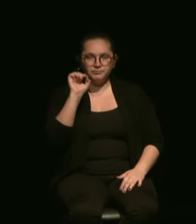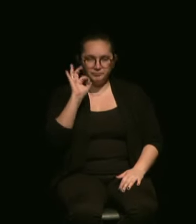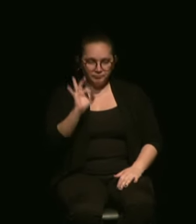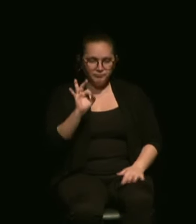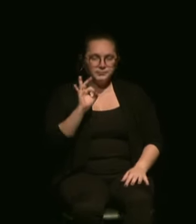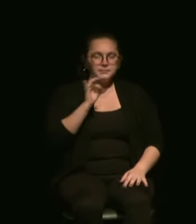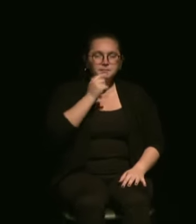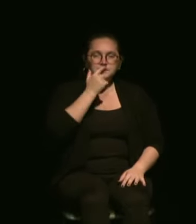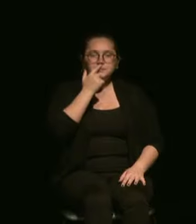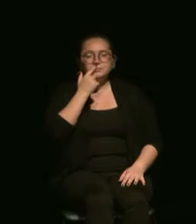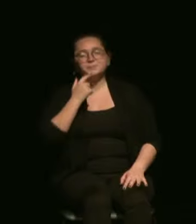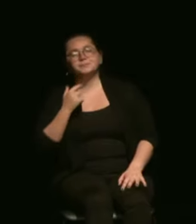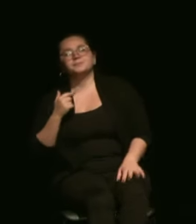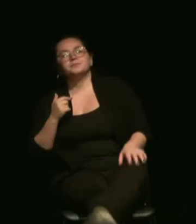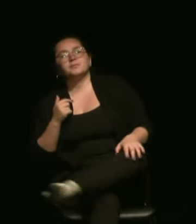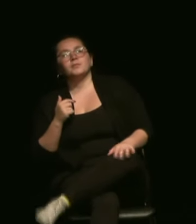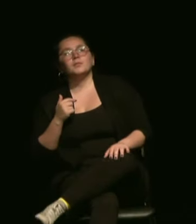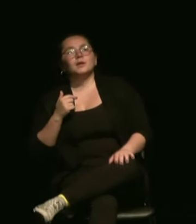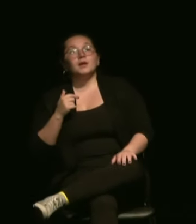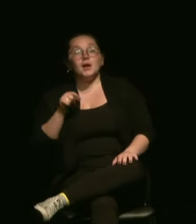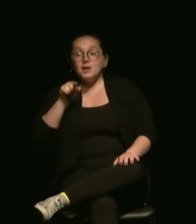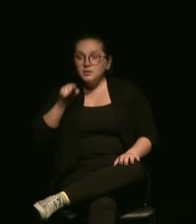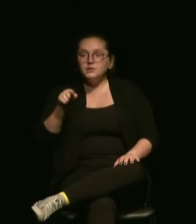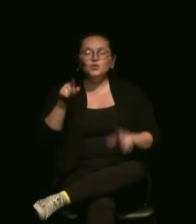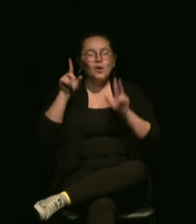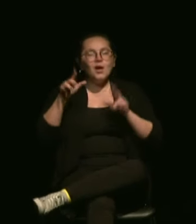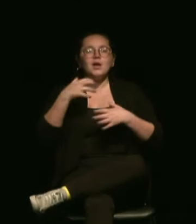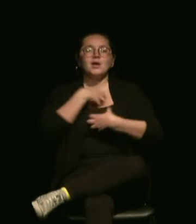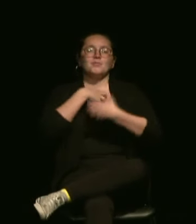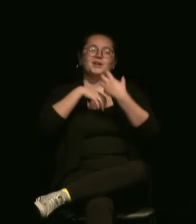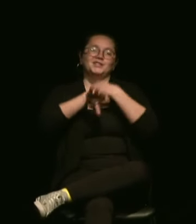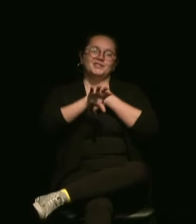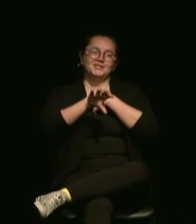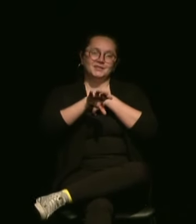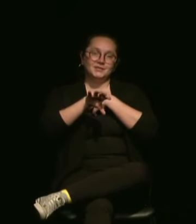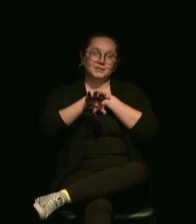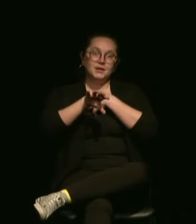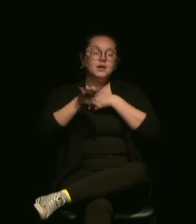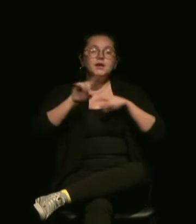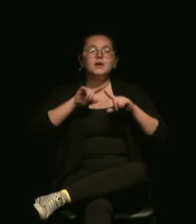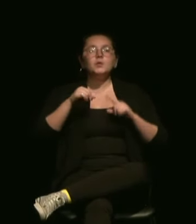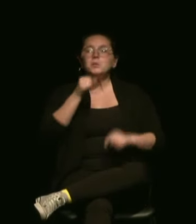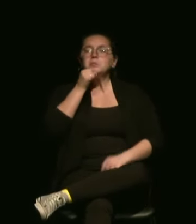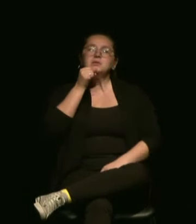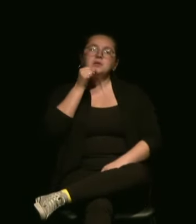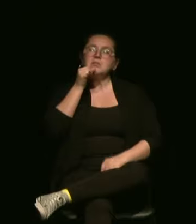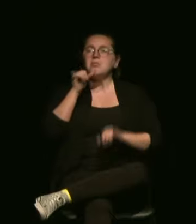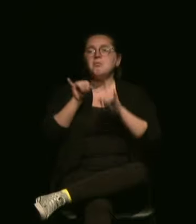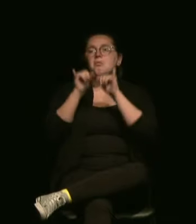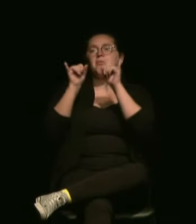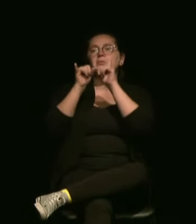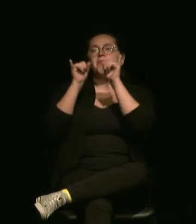Não há ato maior de empatia. E vem, não é uma generosidade tola,